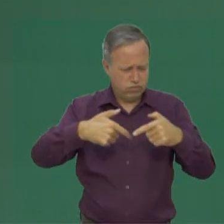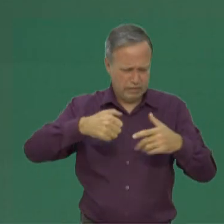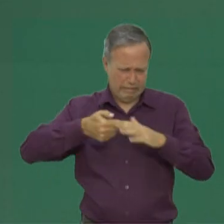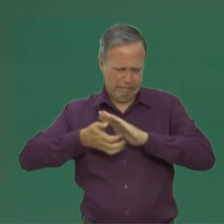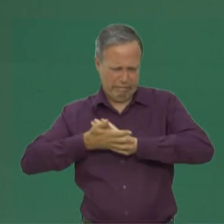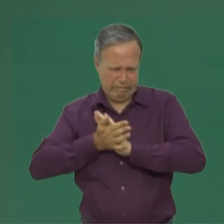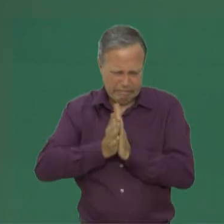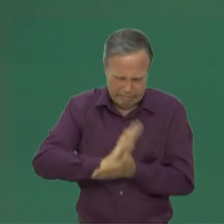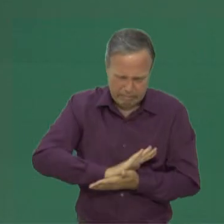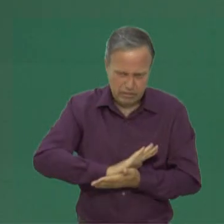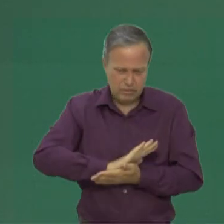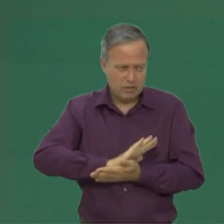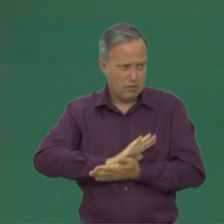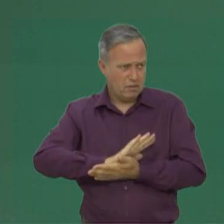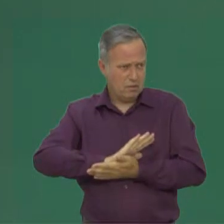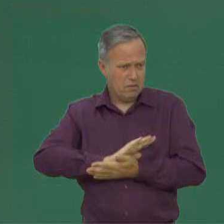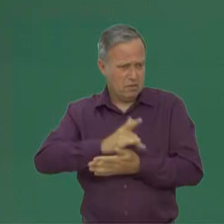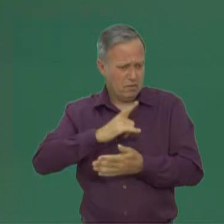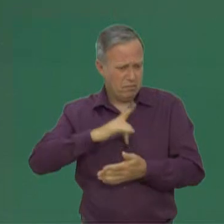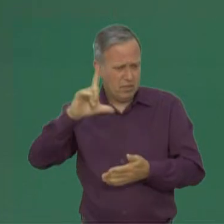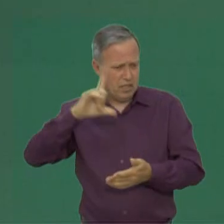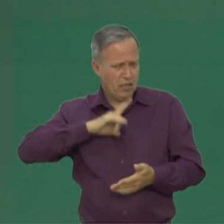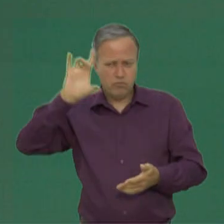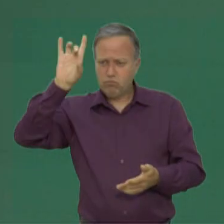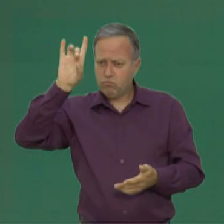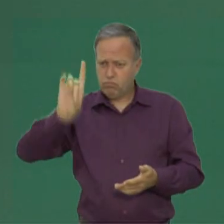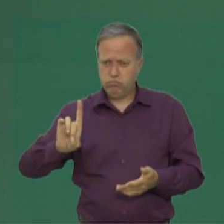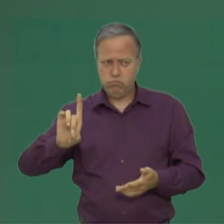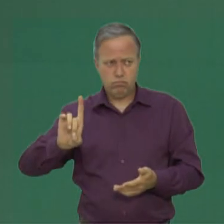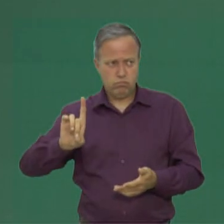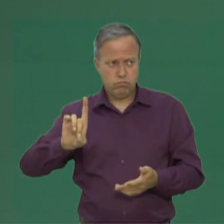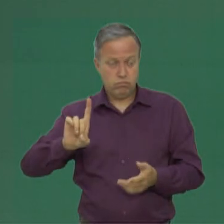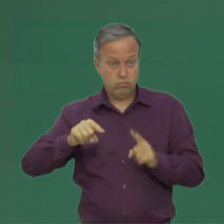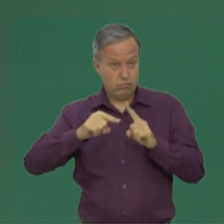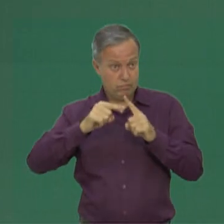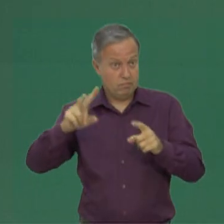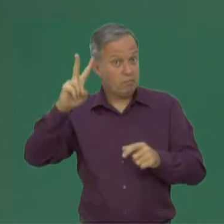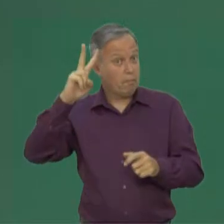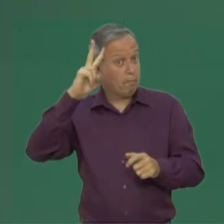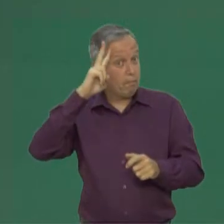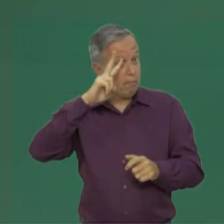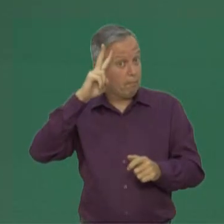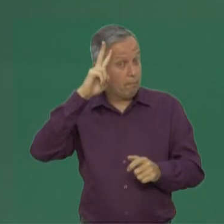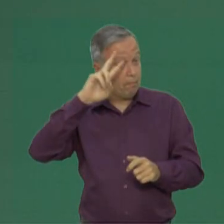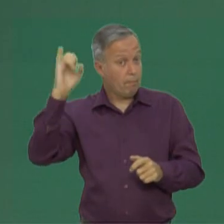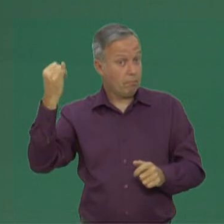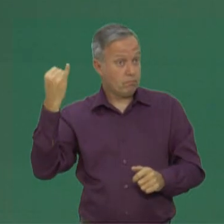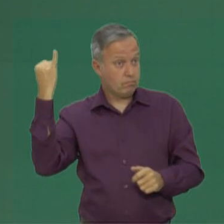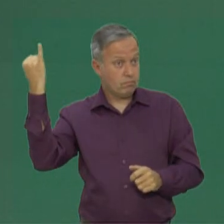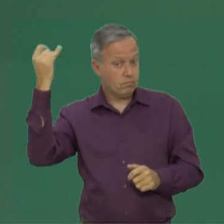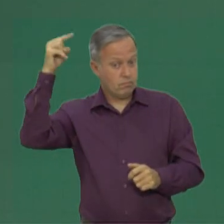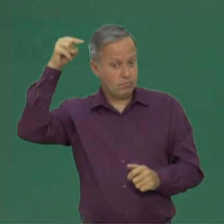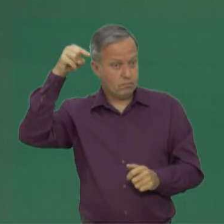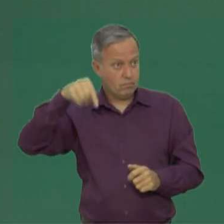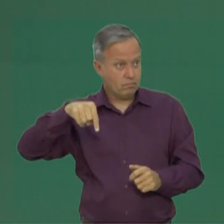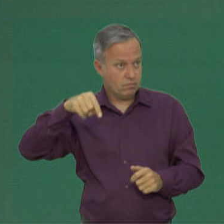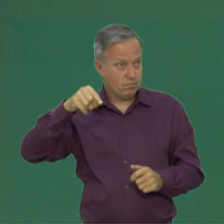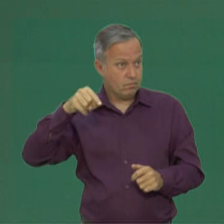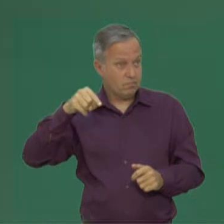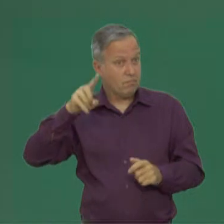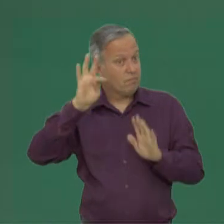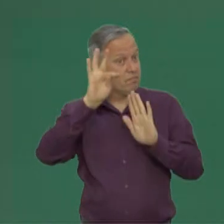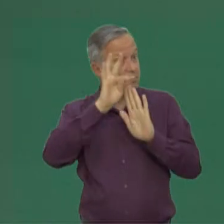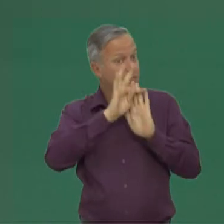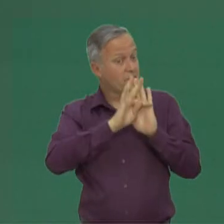massacres, por conquista de direitos, né? E tão lembrado aqui a importância dele na